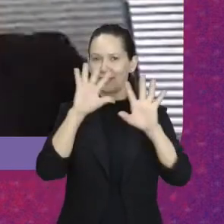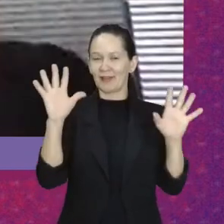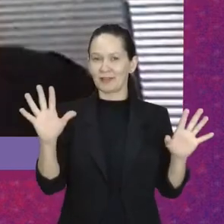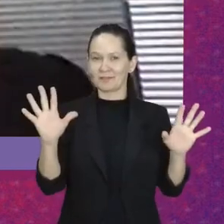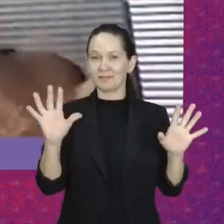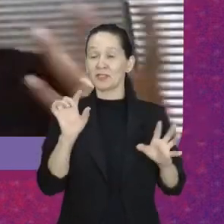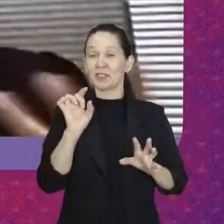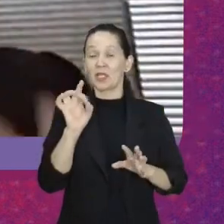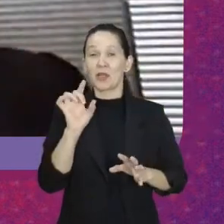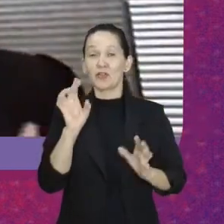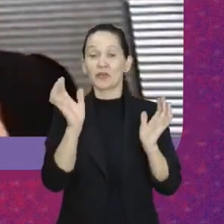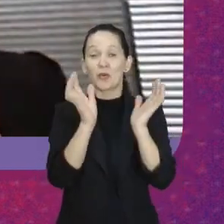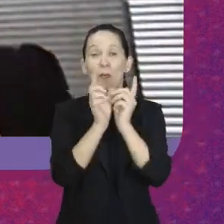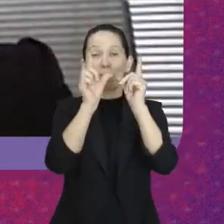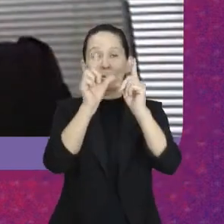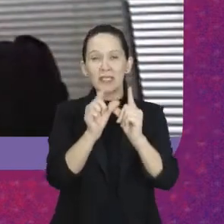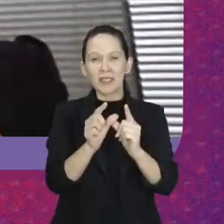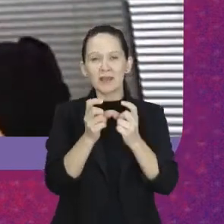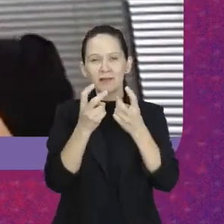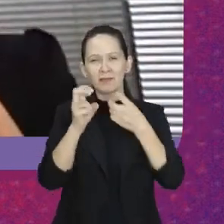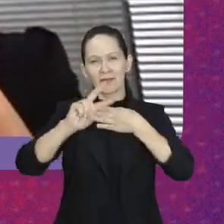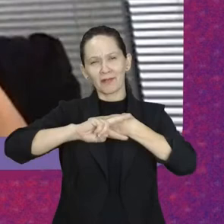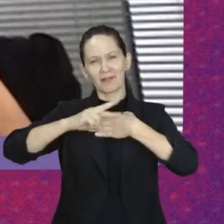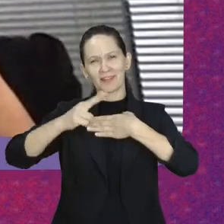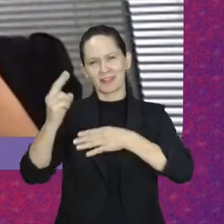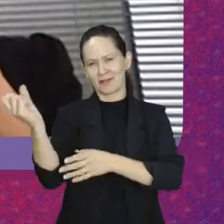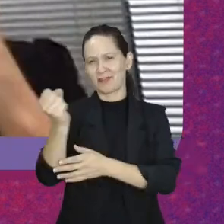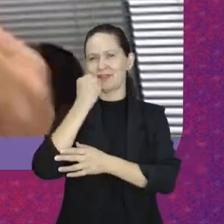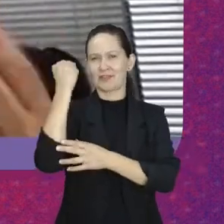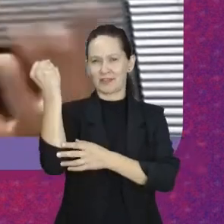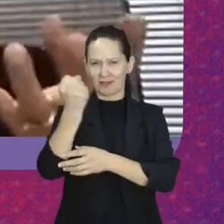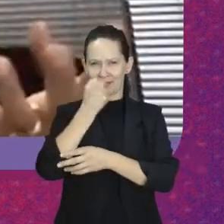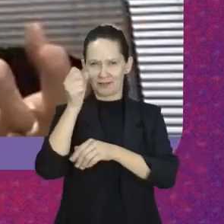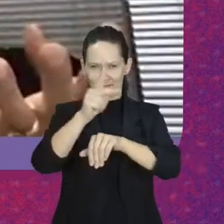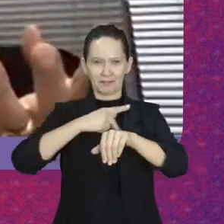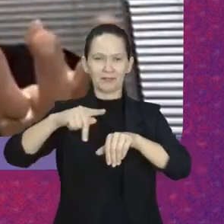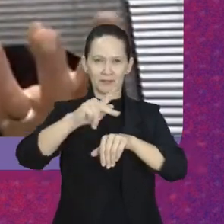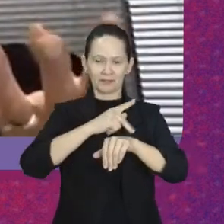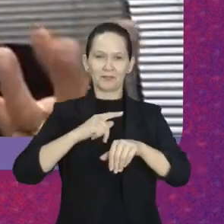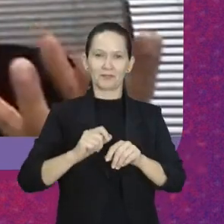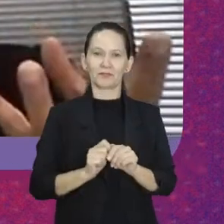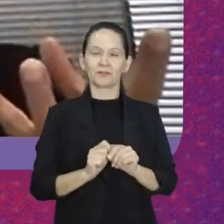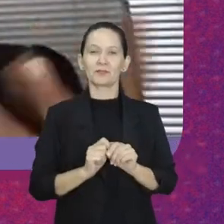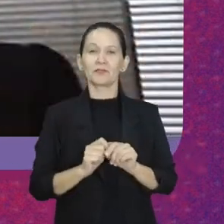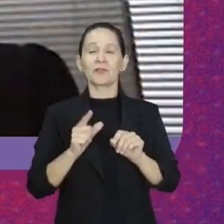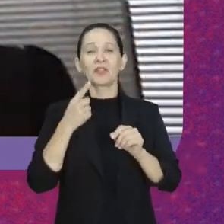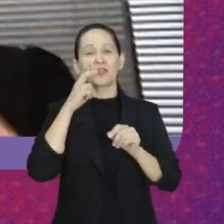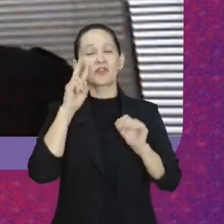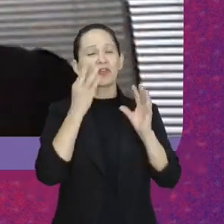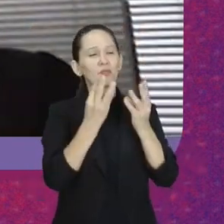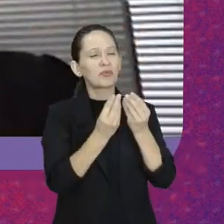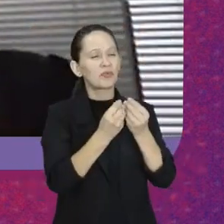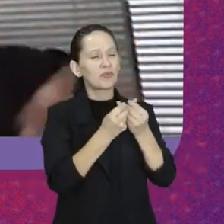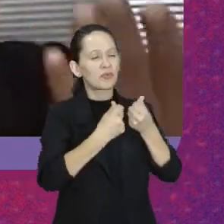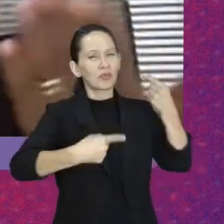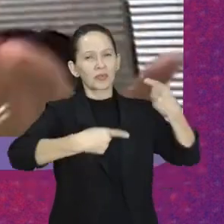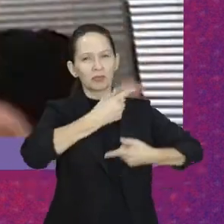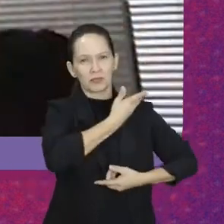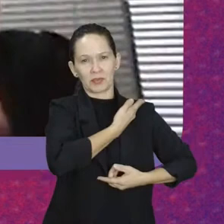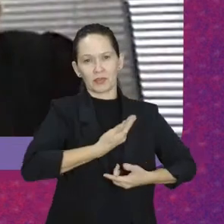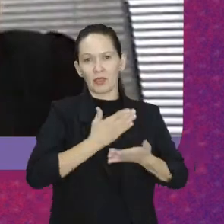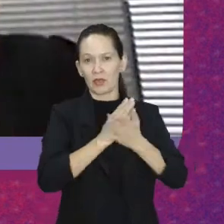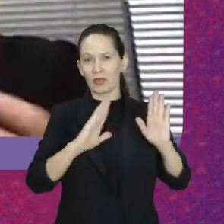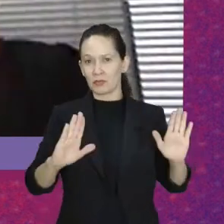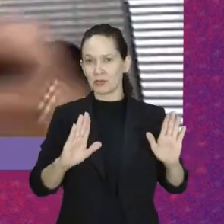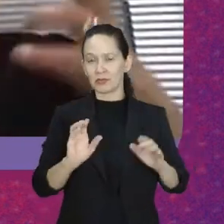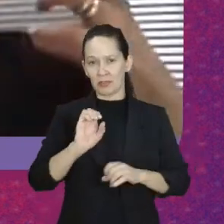nós estamos vendo, né, as consequências gravíssimas disso, né, vendo os desmontes mesmo das políticas públicas, e